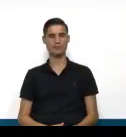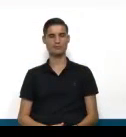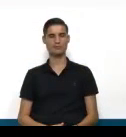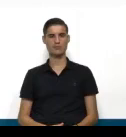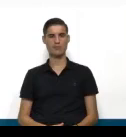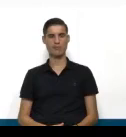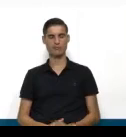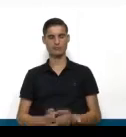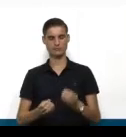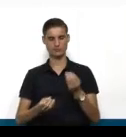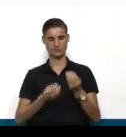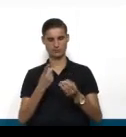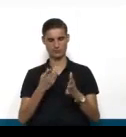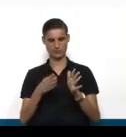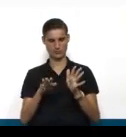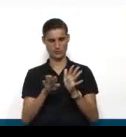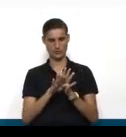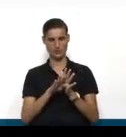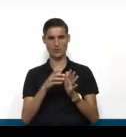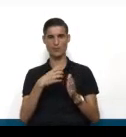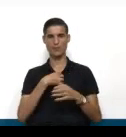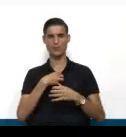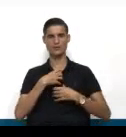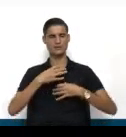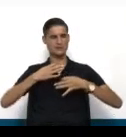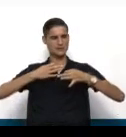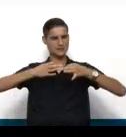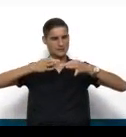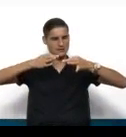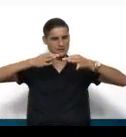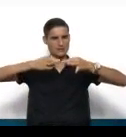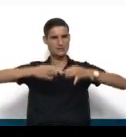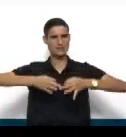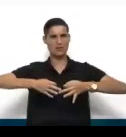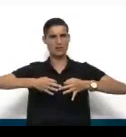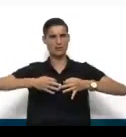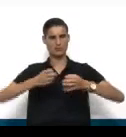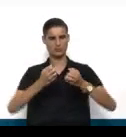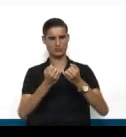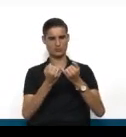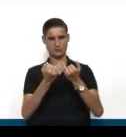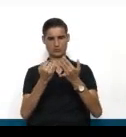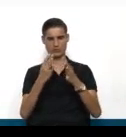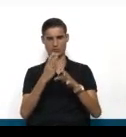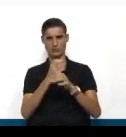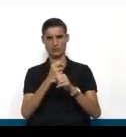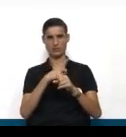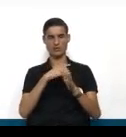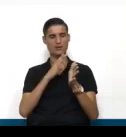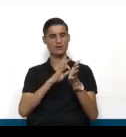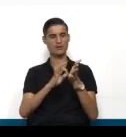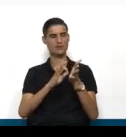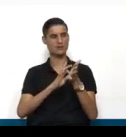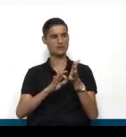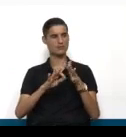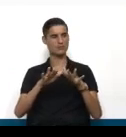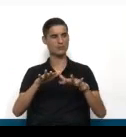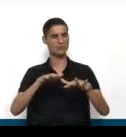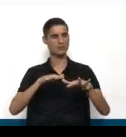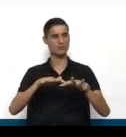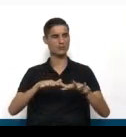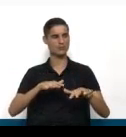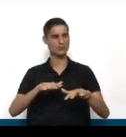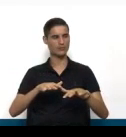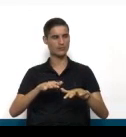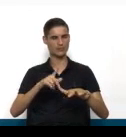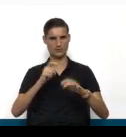Como você chegaria ao modelo exato da equação que descreve esse movimento da corda?